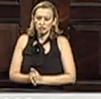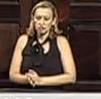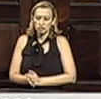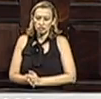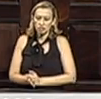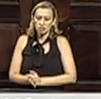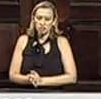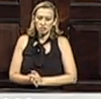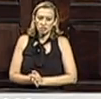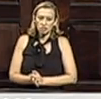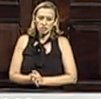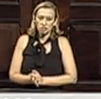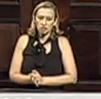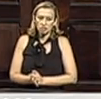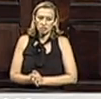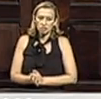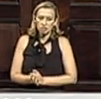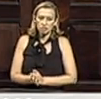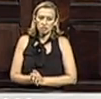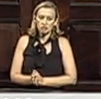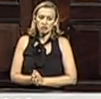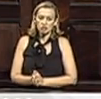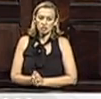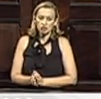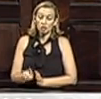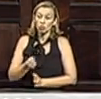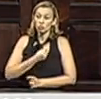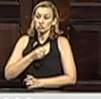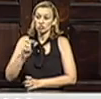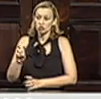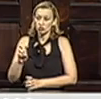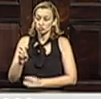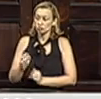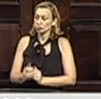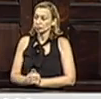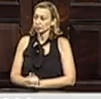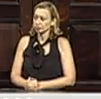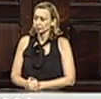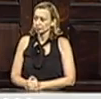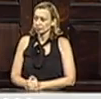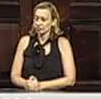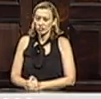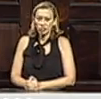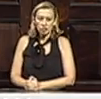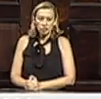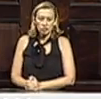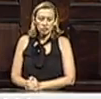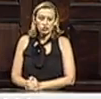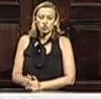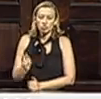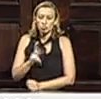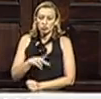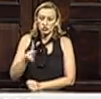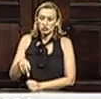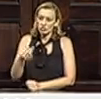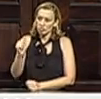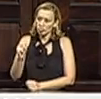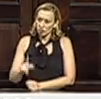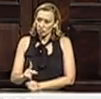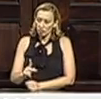Está na faixa 5. E os professores da educação infantil já estão na faixa 6. Os professores foram aprovados...